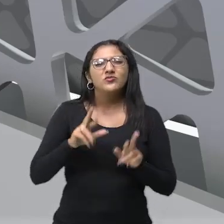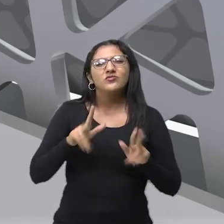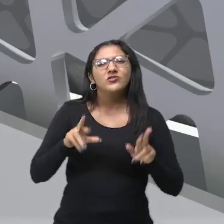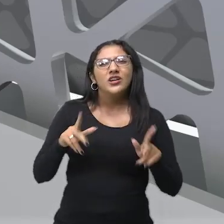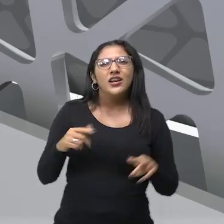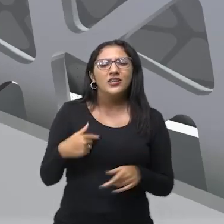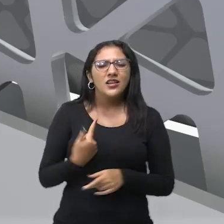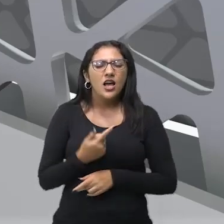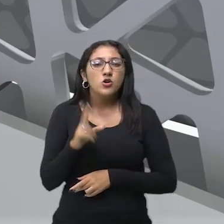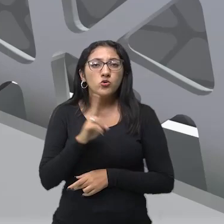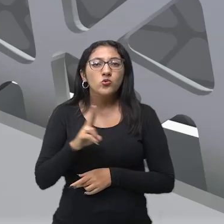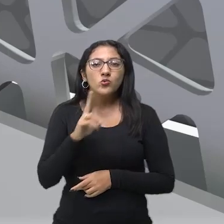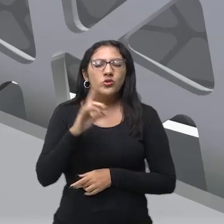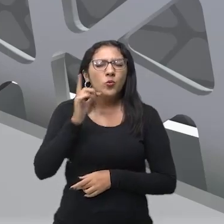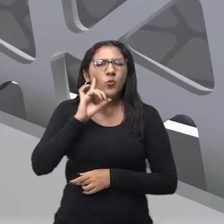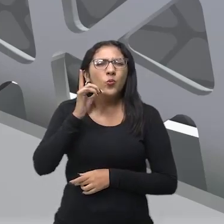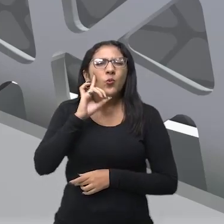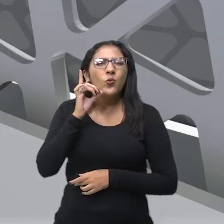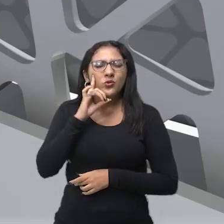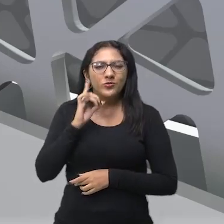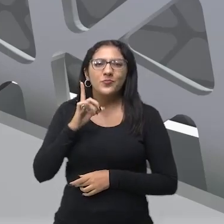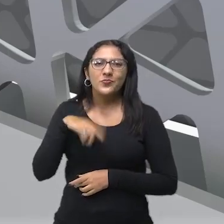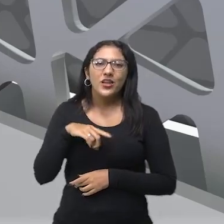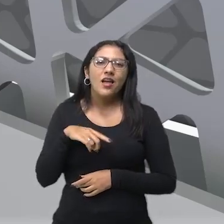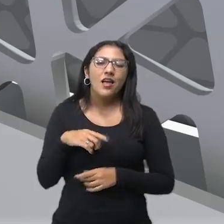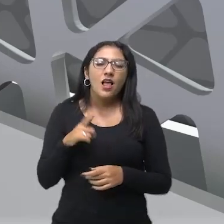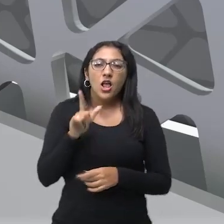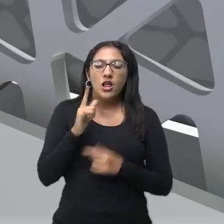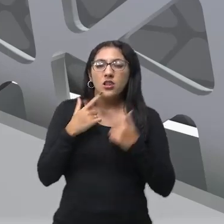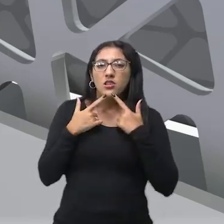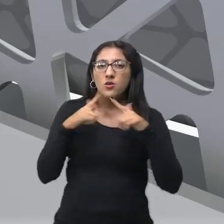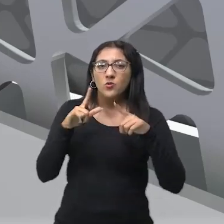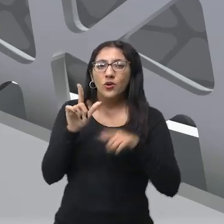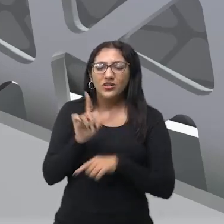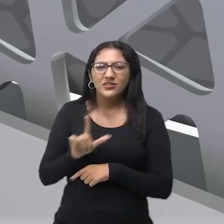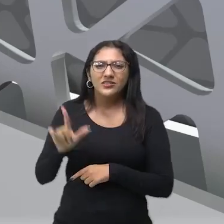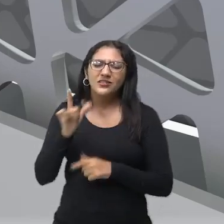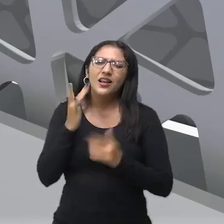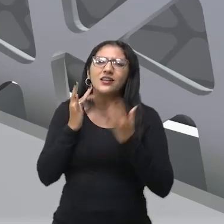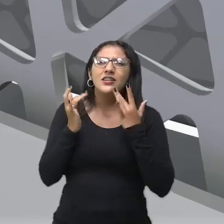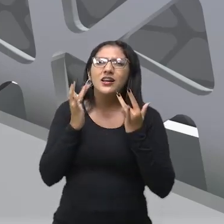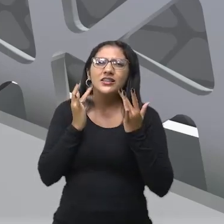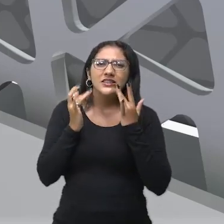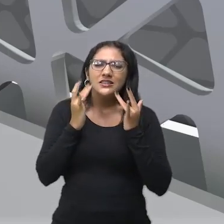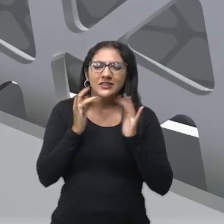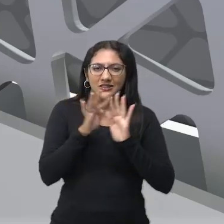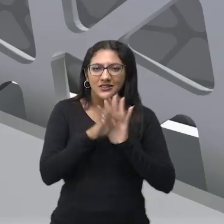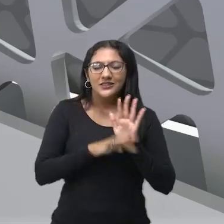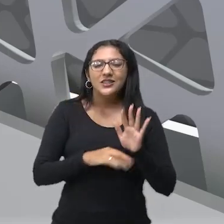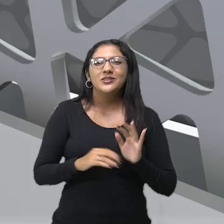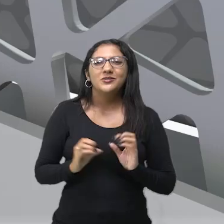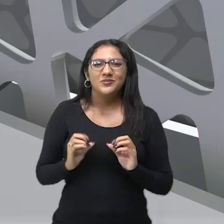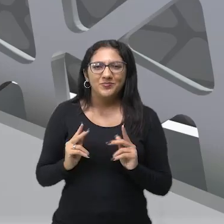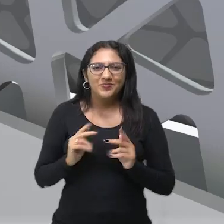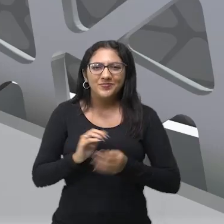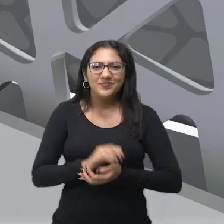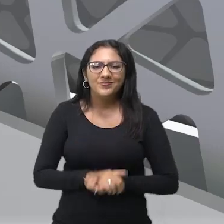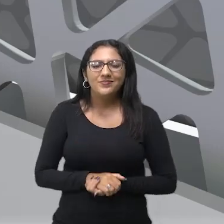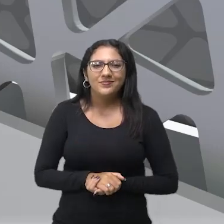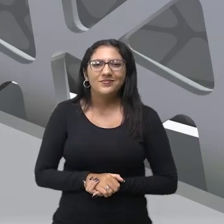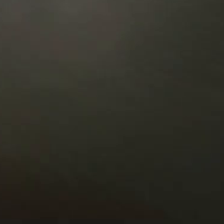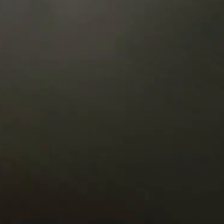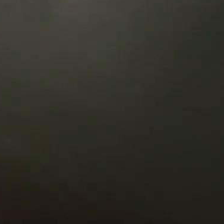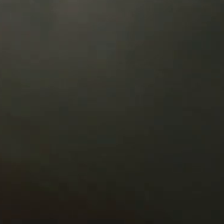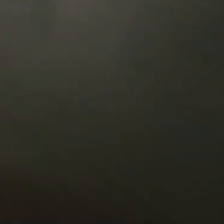cotidiano, diferente do comum. Tá? É a linguagem artística, a linguagem presente em textos literários. Tá bom, pessoal?